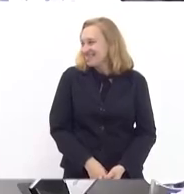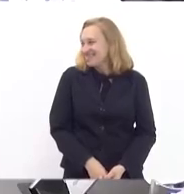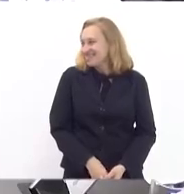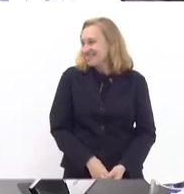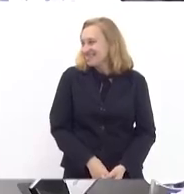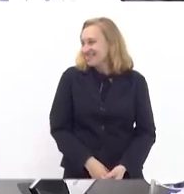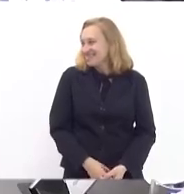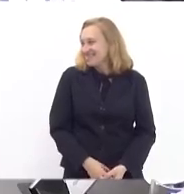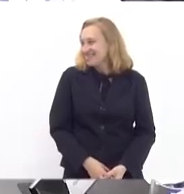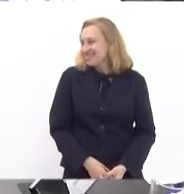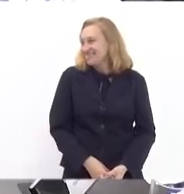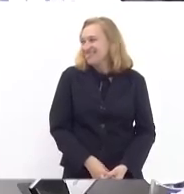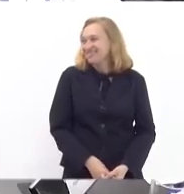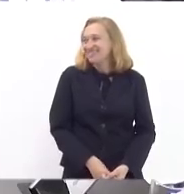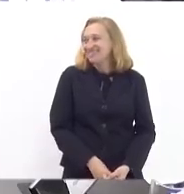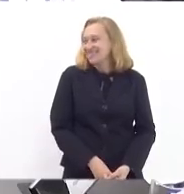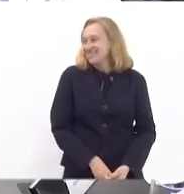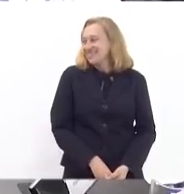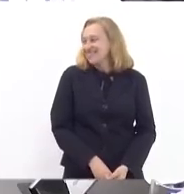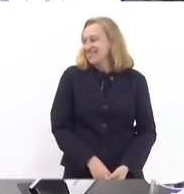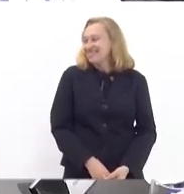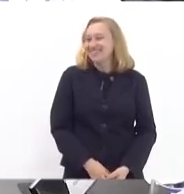E aí